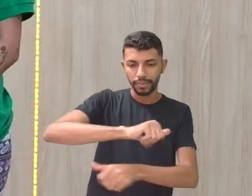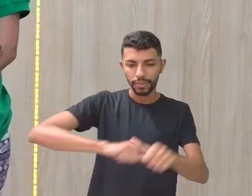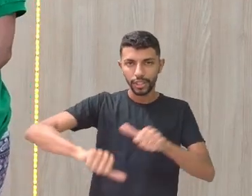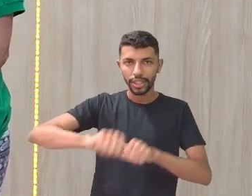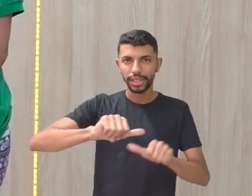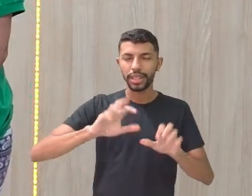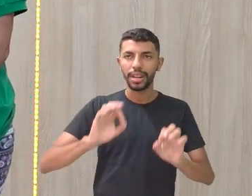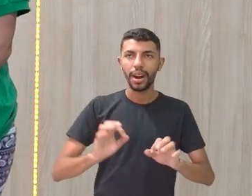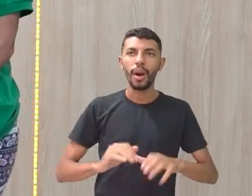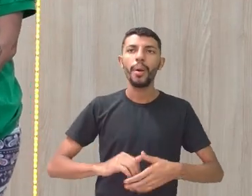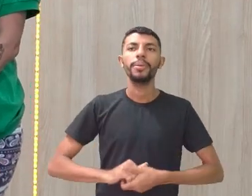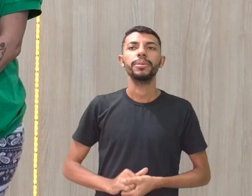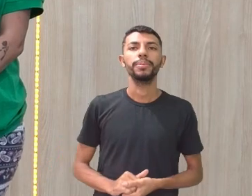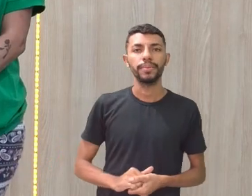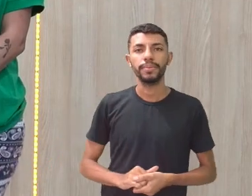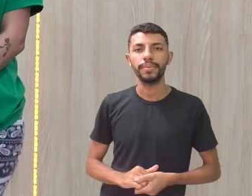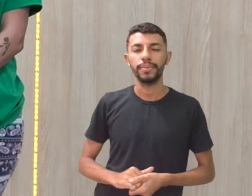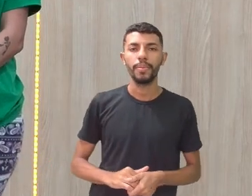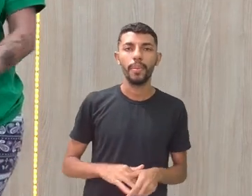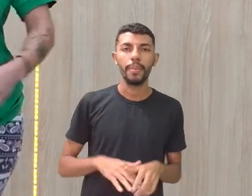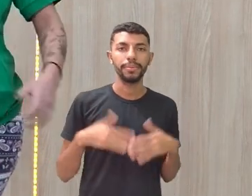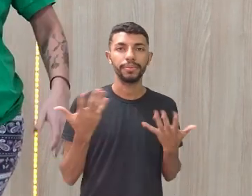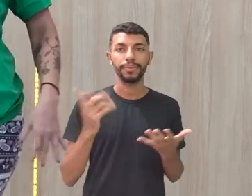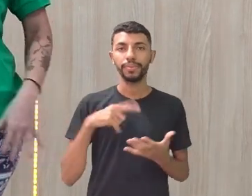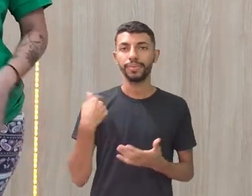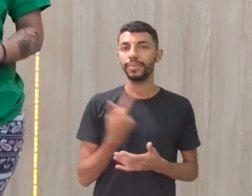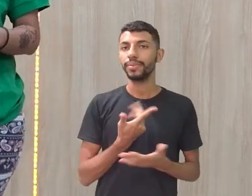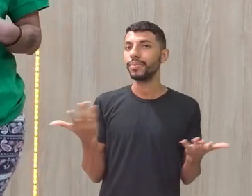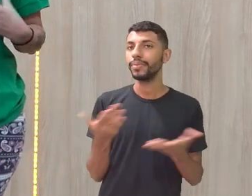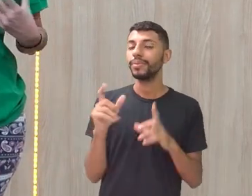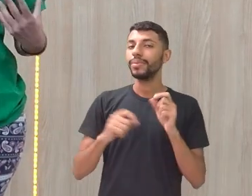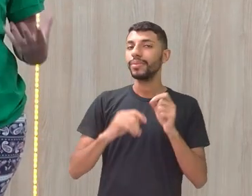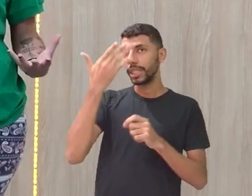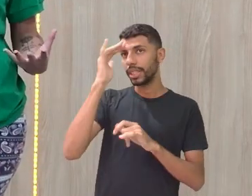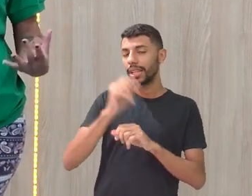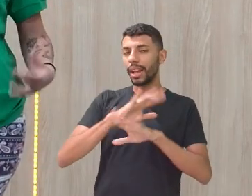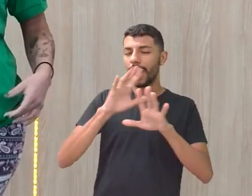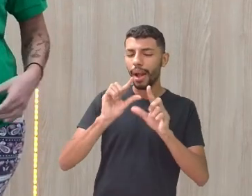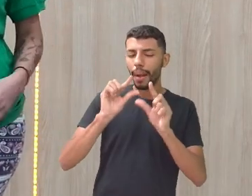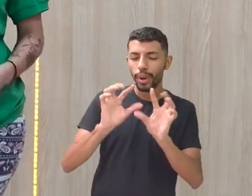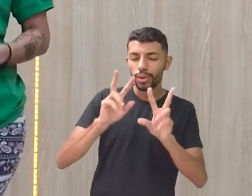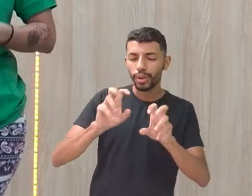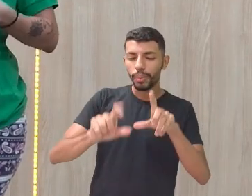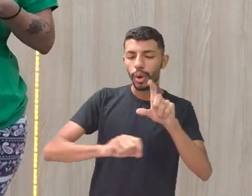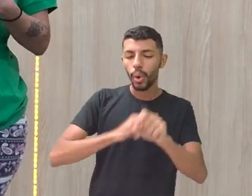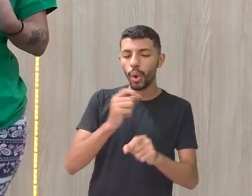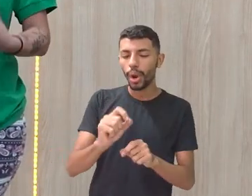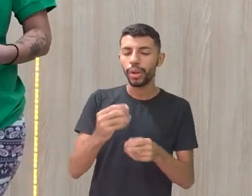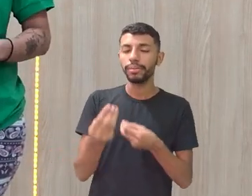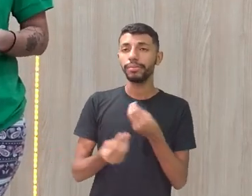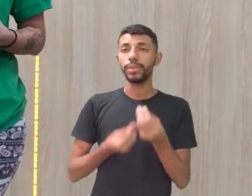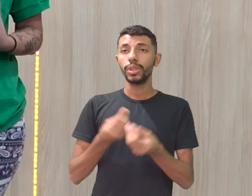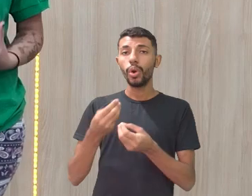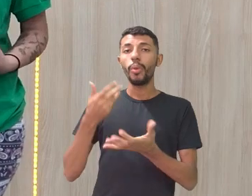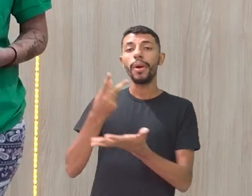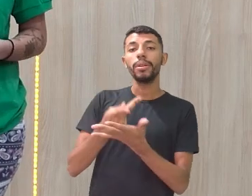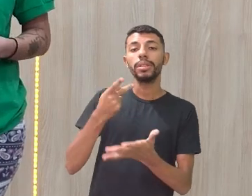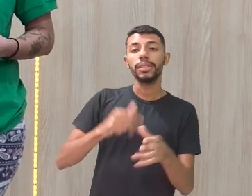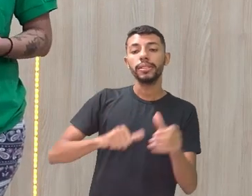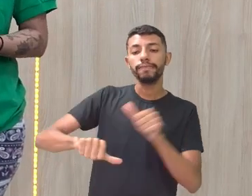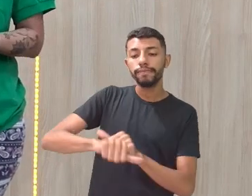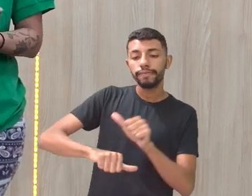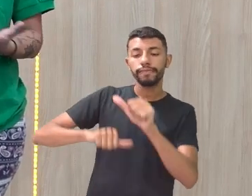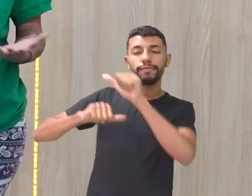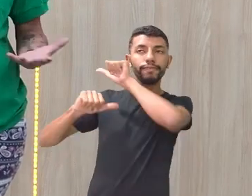espaço geográfico, né? Isso. Então a gente hoje vai entender um pouquinho como foram essas transformações que